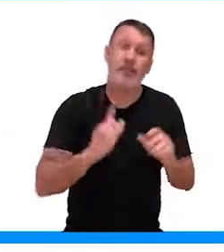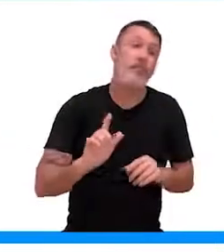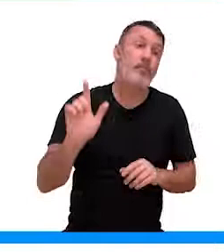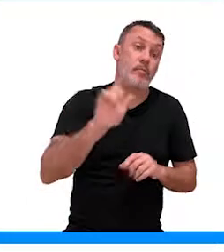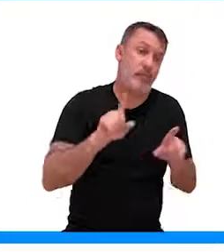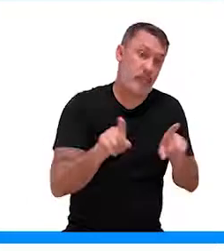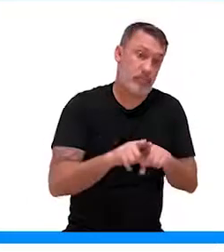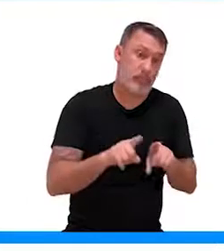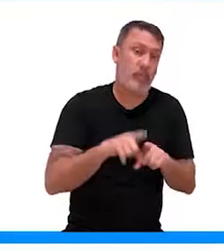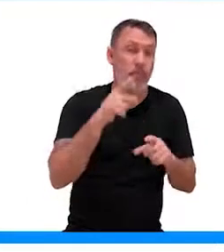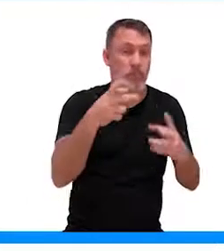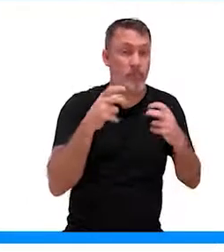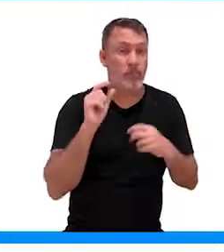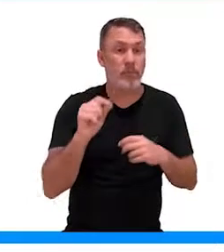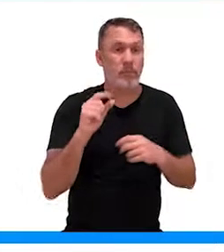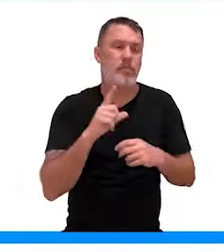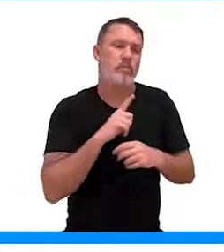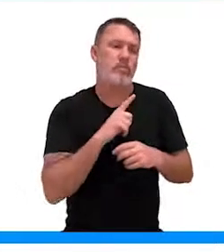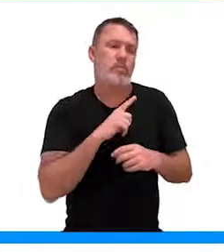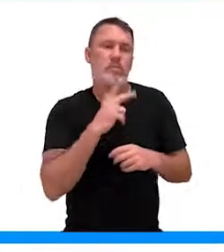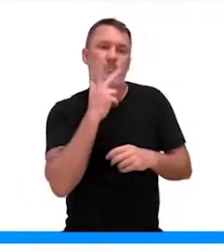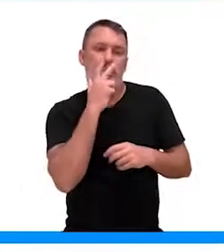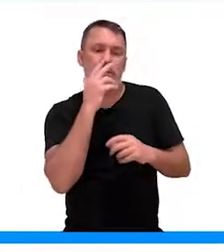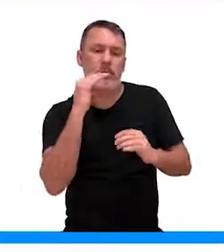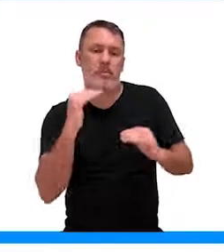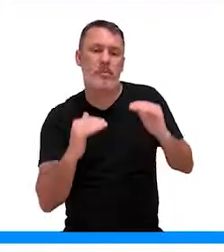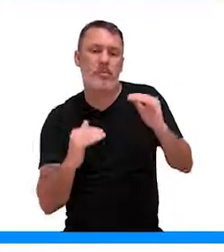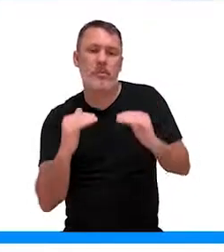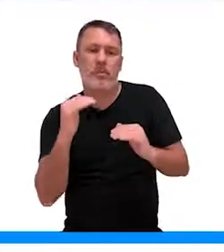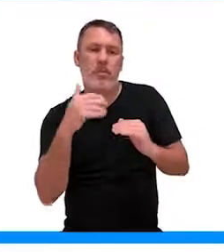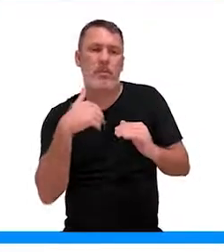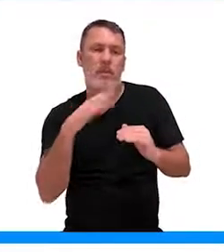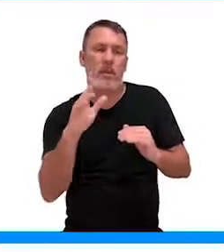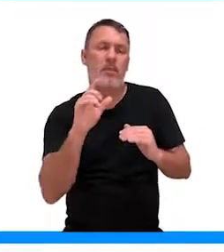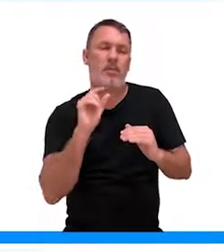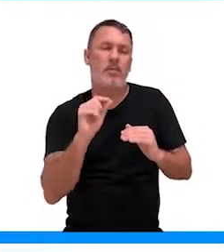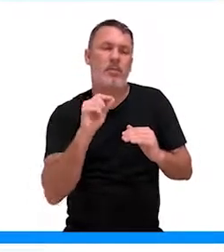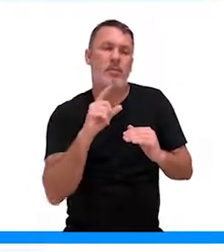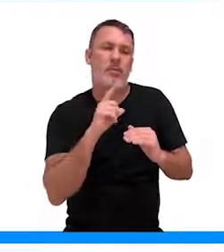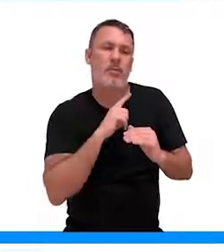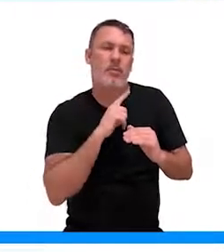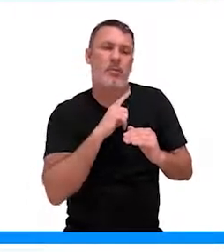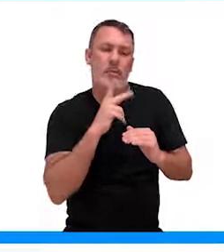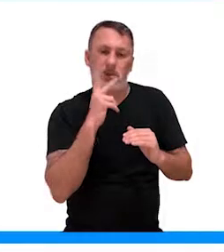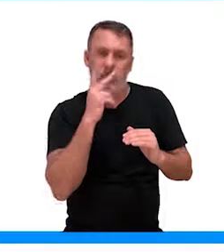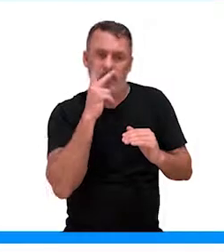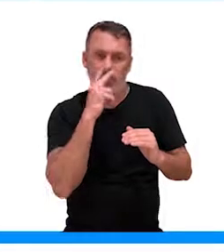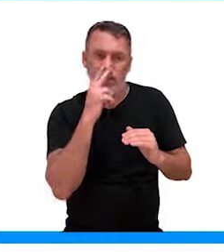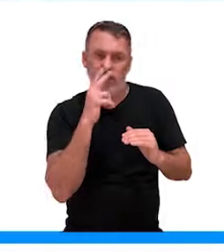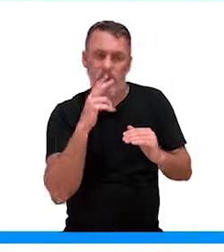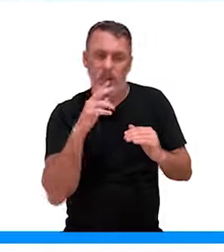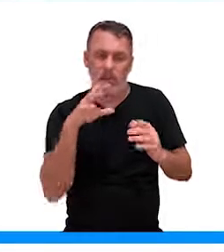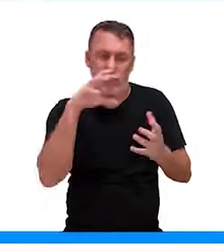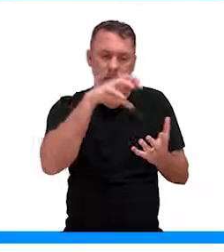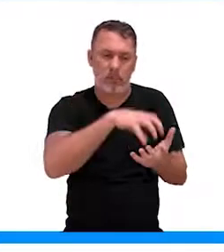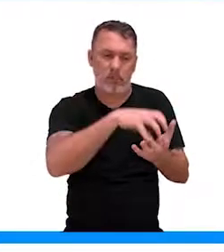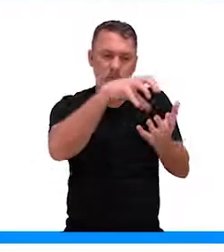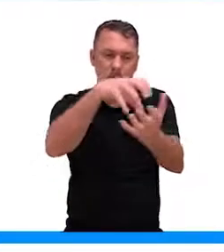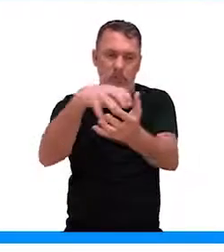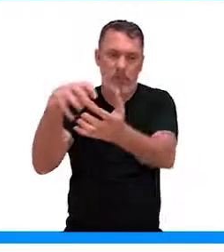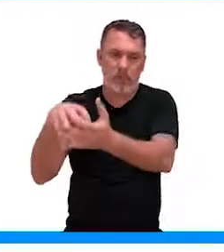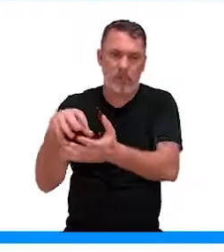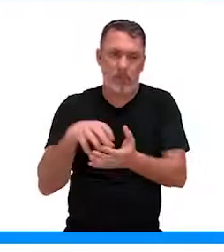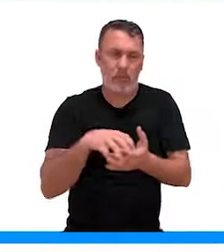que você vai perceber também ali um nível um pouquinho maior de umidade, muito possivelmente por as chuvas se concentrarem ali